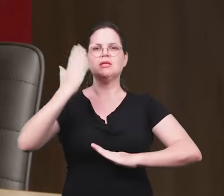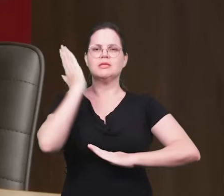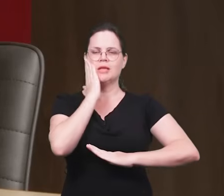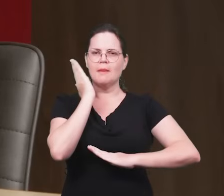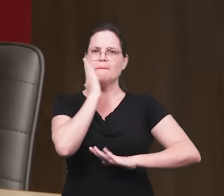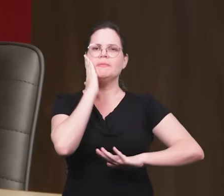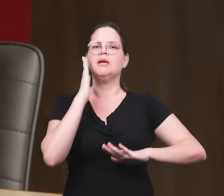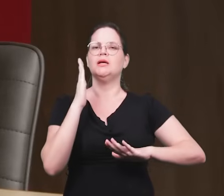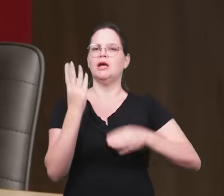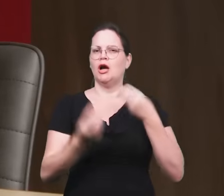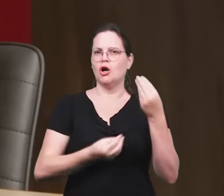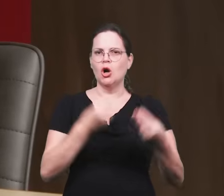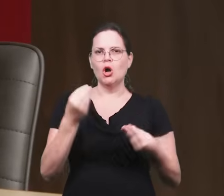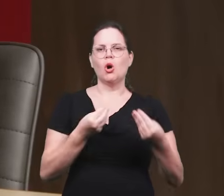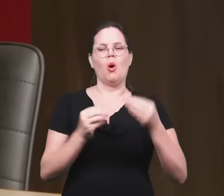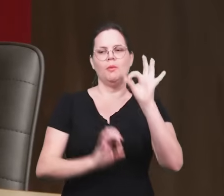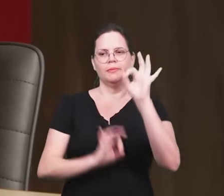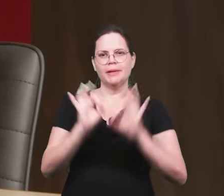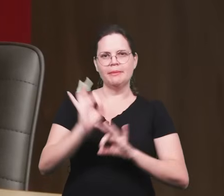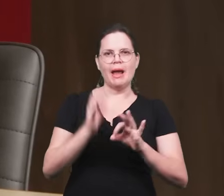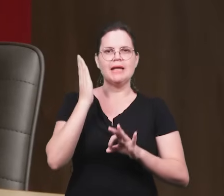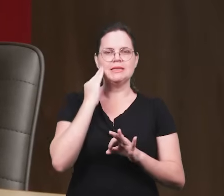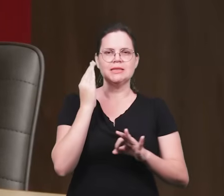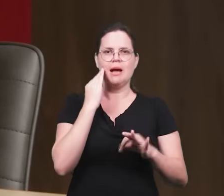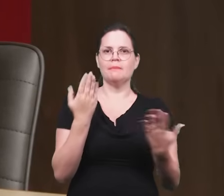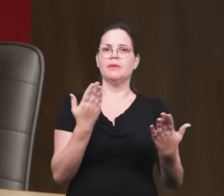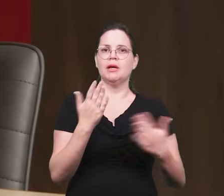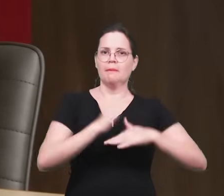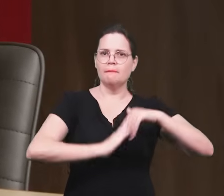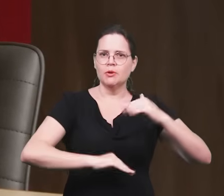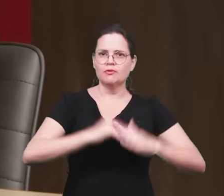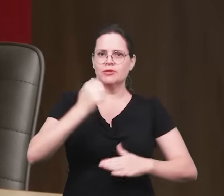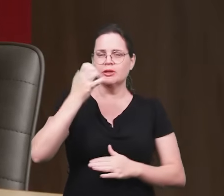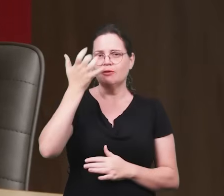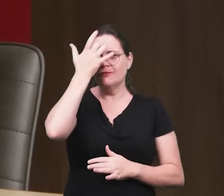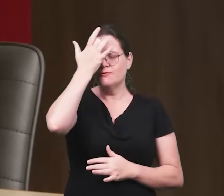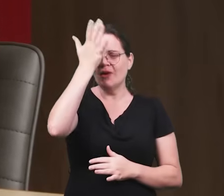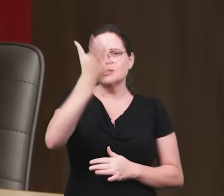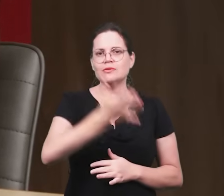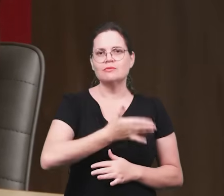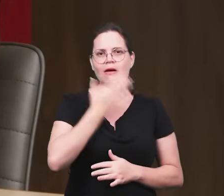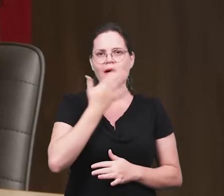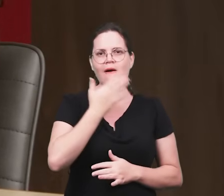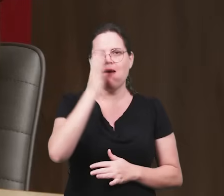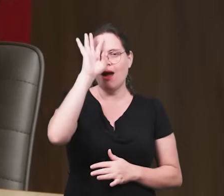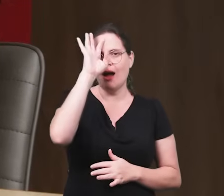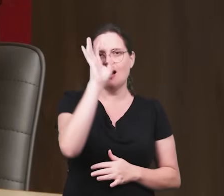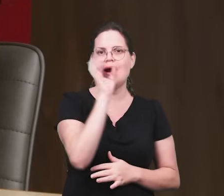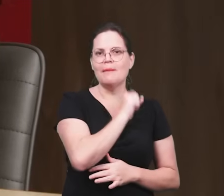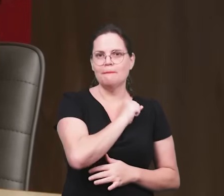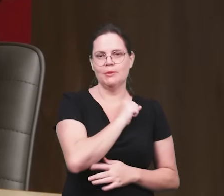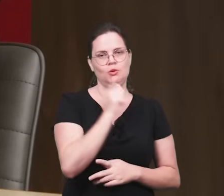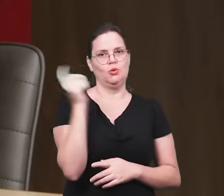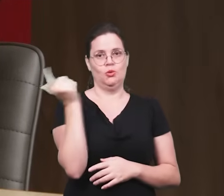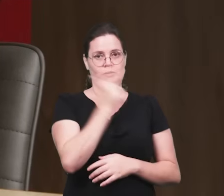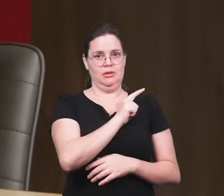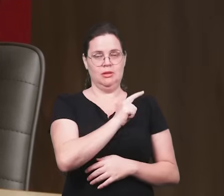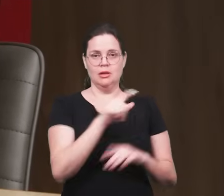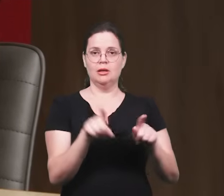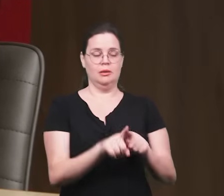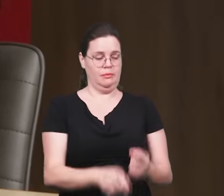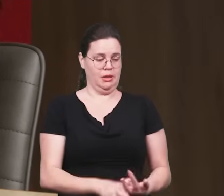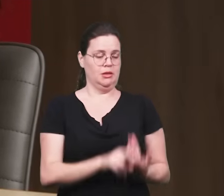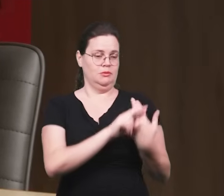com responsabilidade, com destreza. E Andréia, é o que nós temos que buscar nos